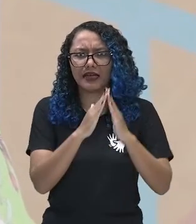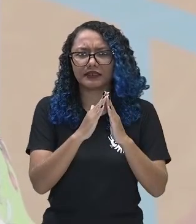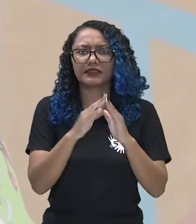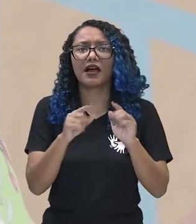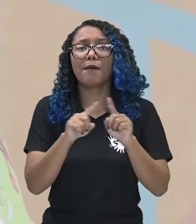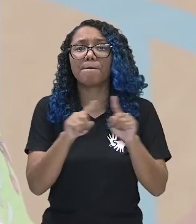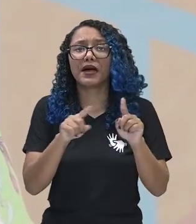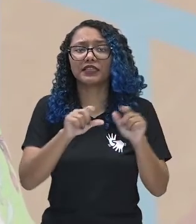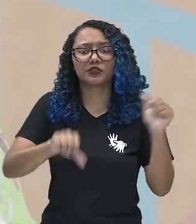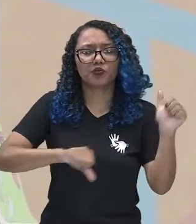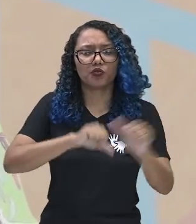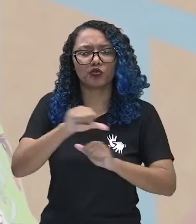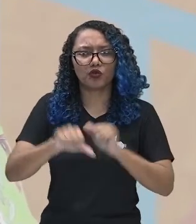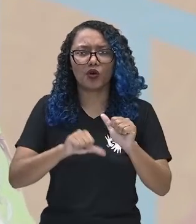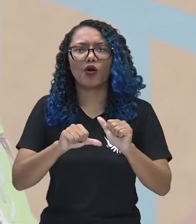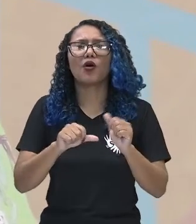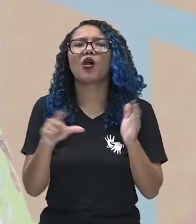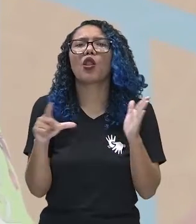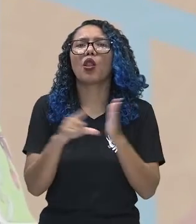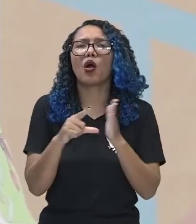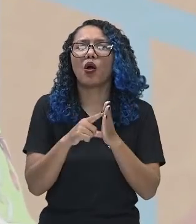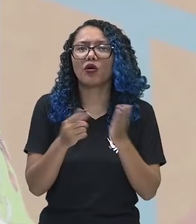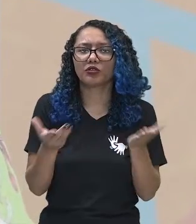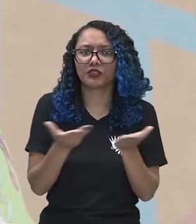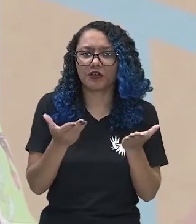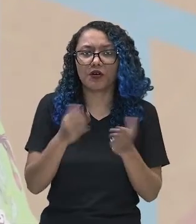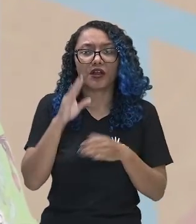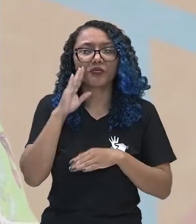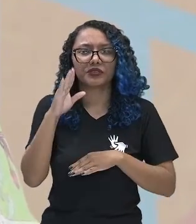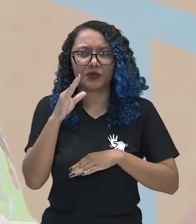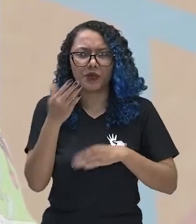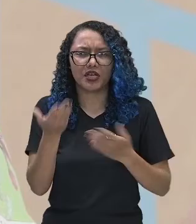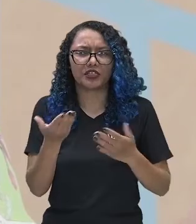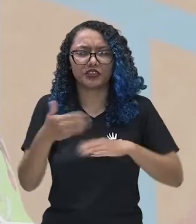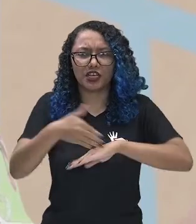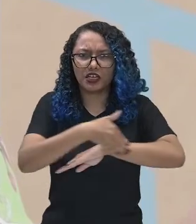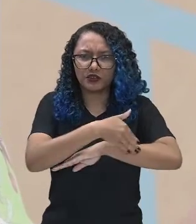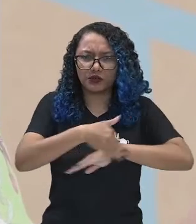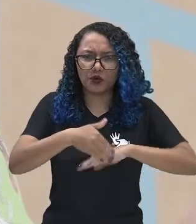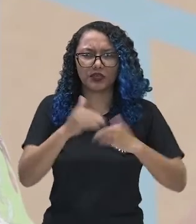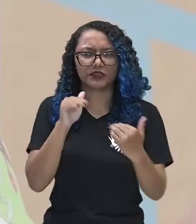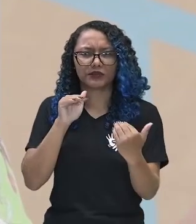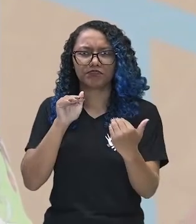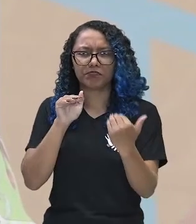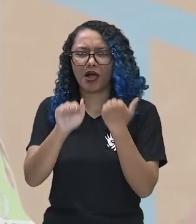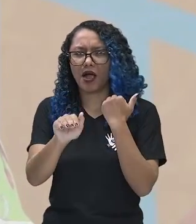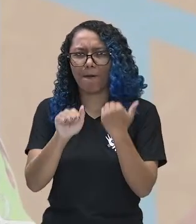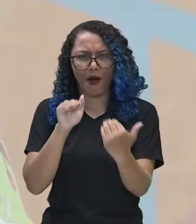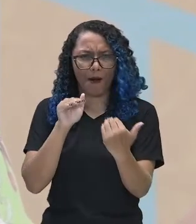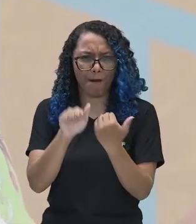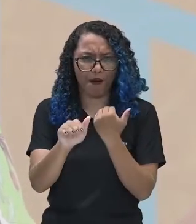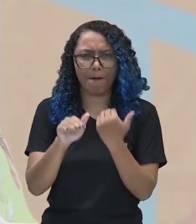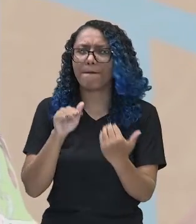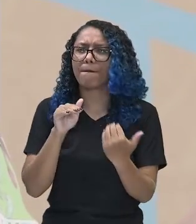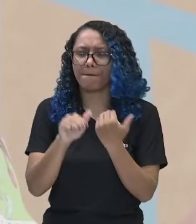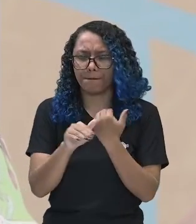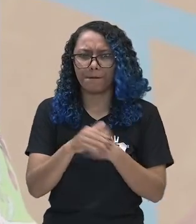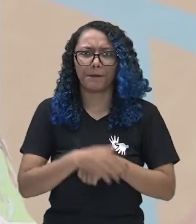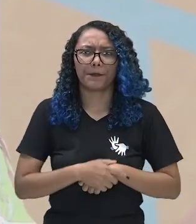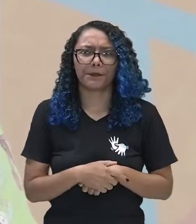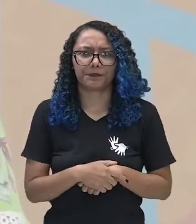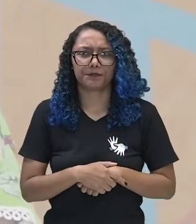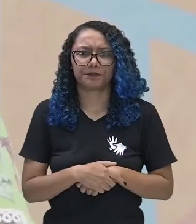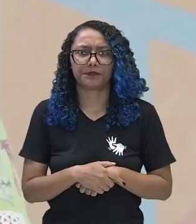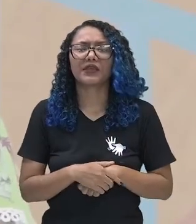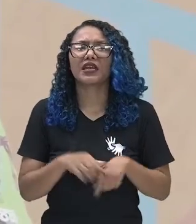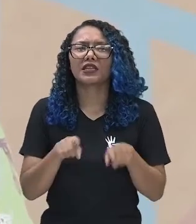pontos comerciais, principalmente nas ruas, né, mais movimentadas. Lembro também que quando